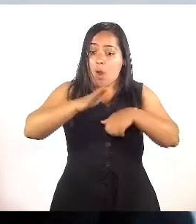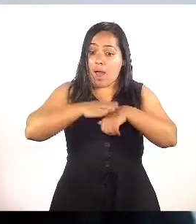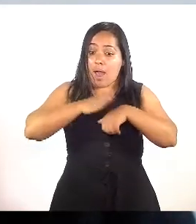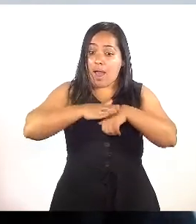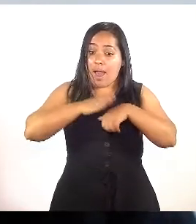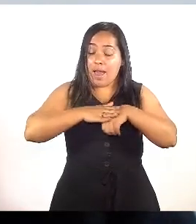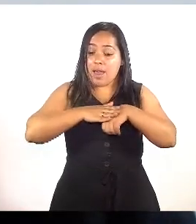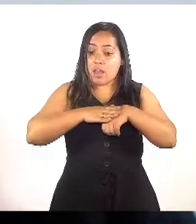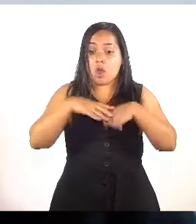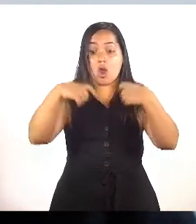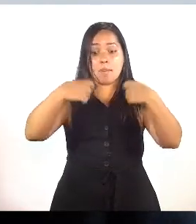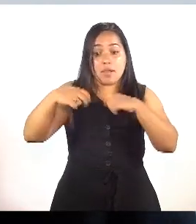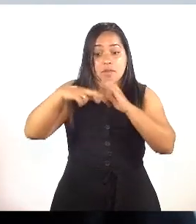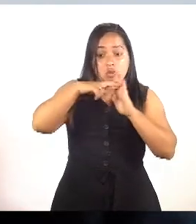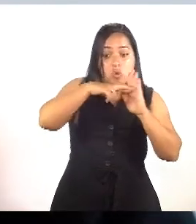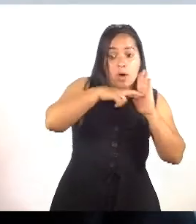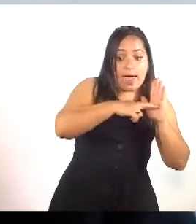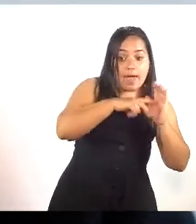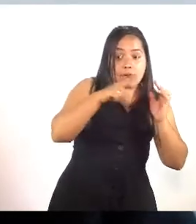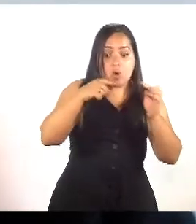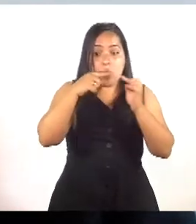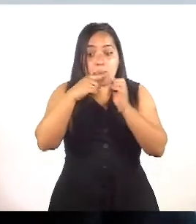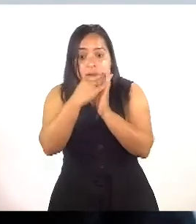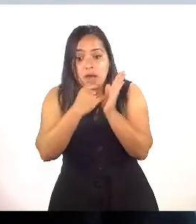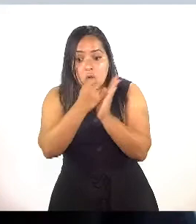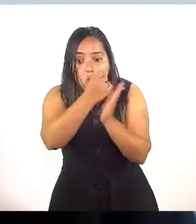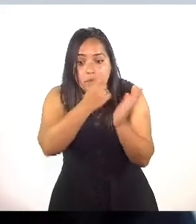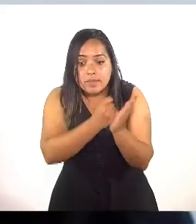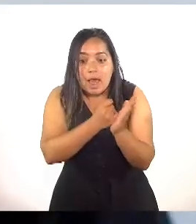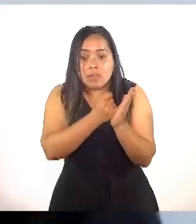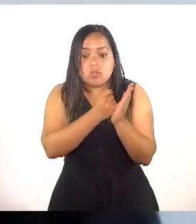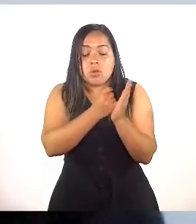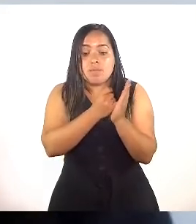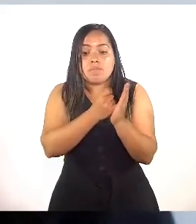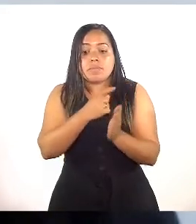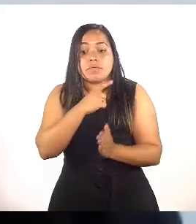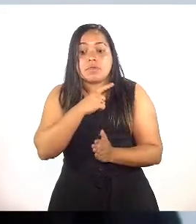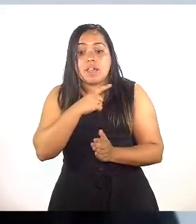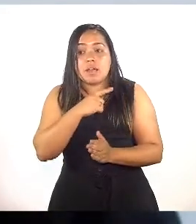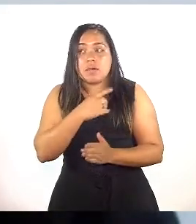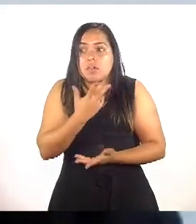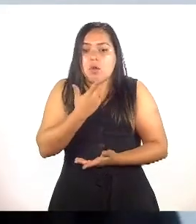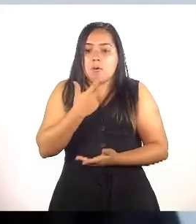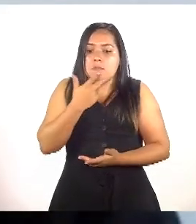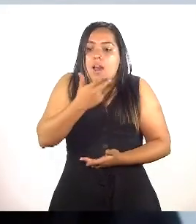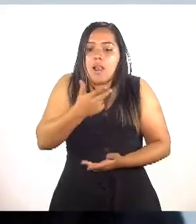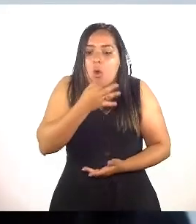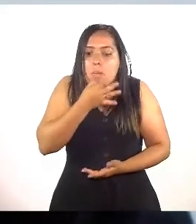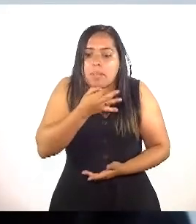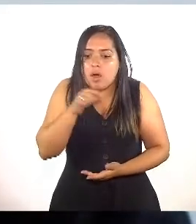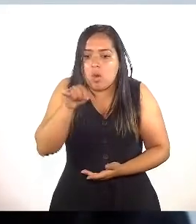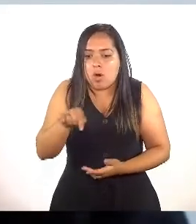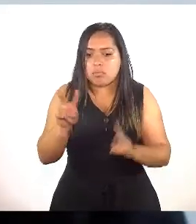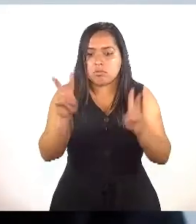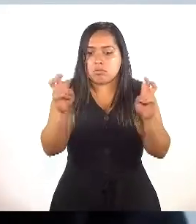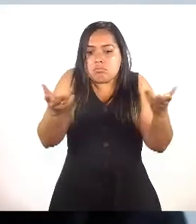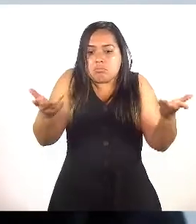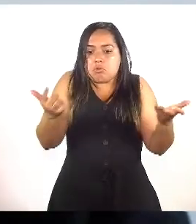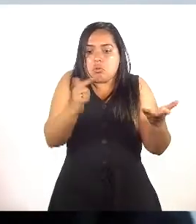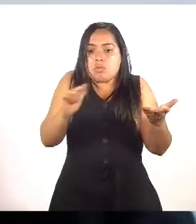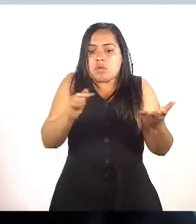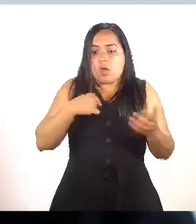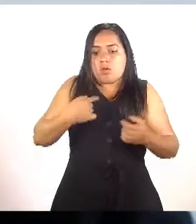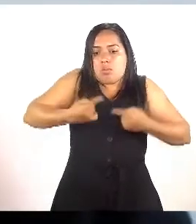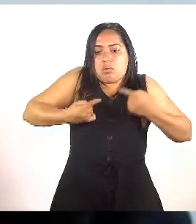me ater ali às regras do contrato, ao estabelecido poder concedente. Eu acho que fica um pouco prudente que eu não emita opinião sobre